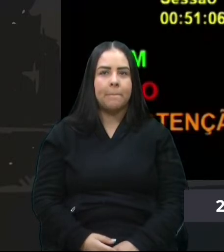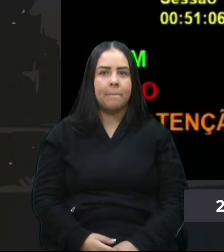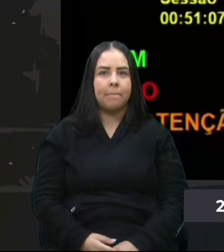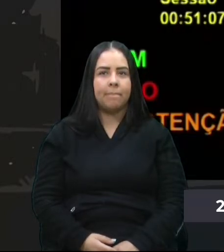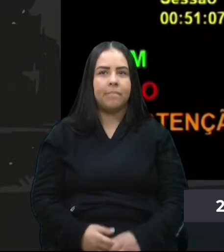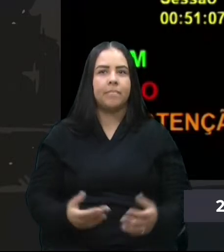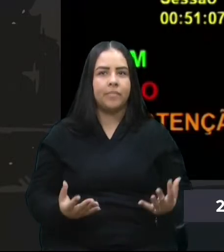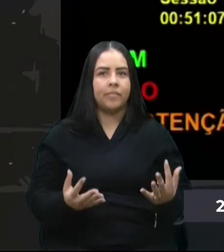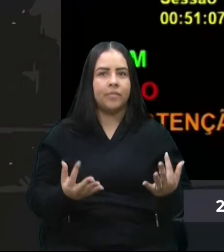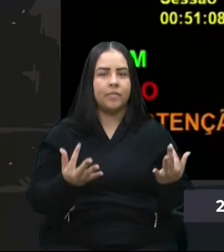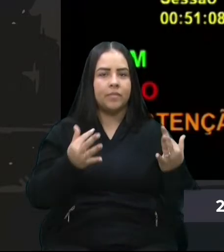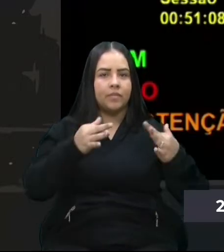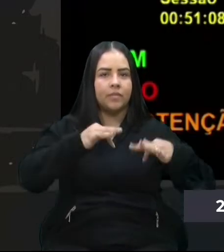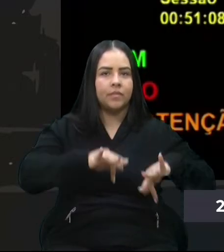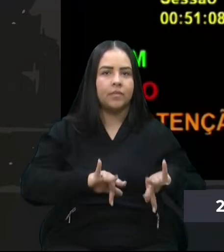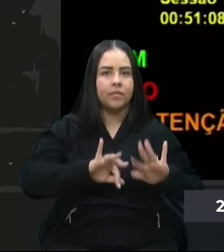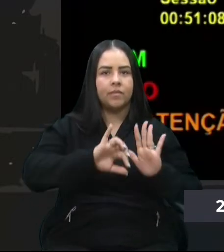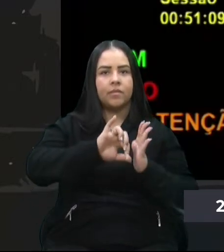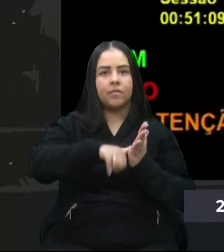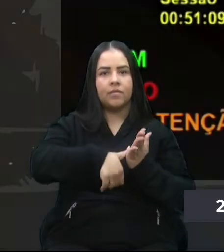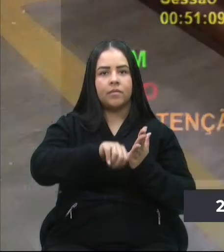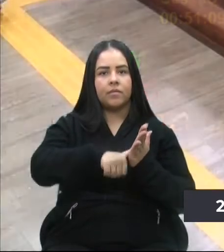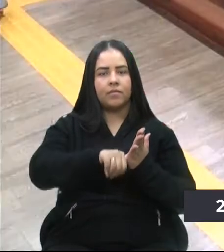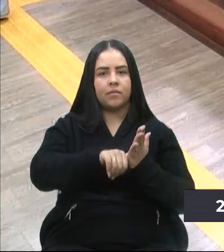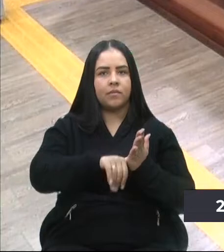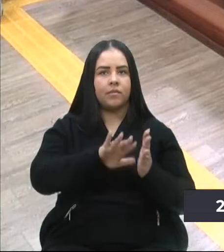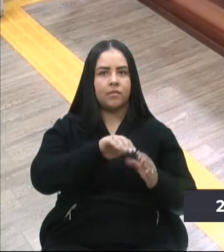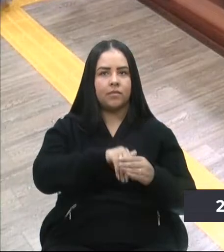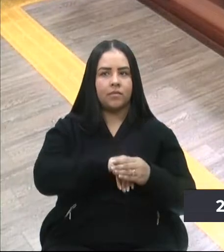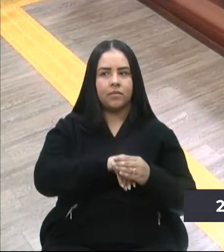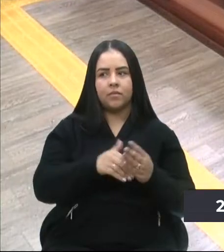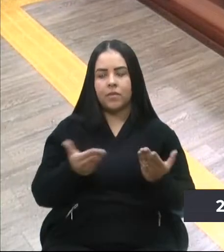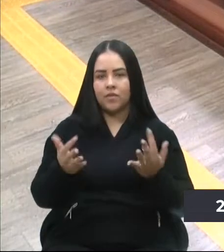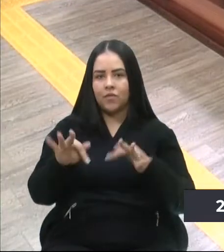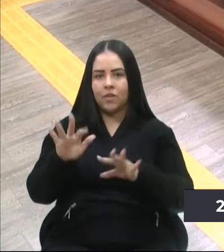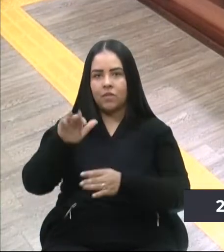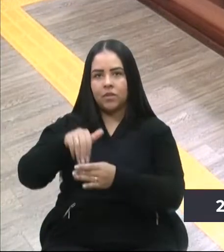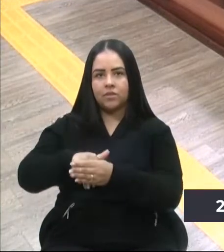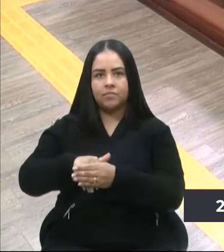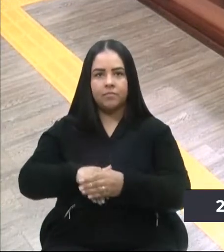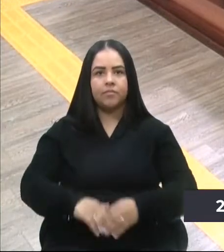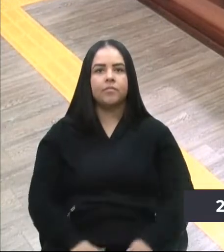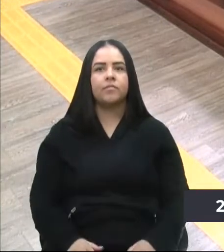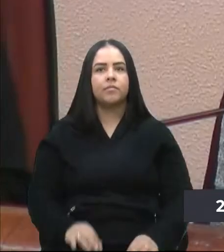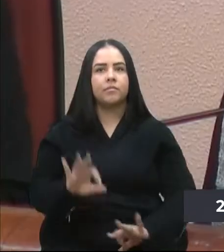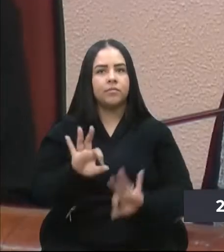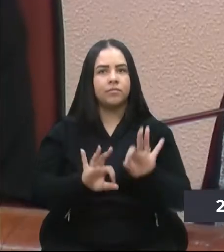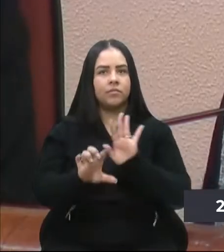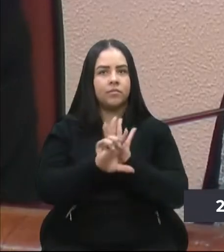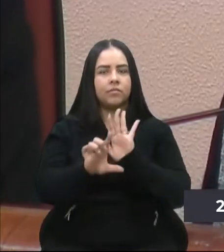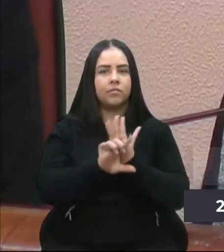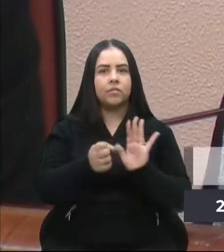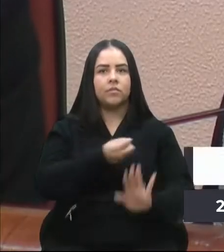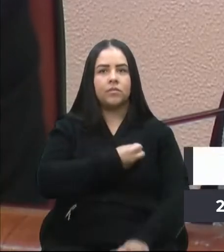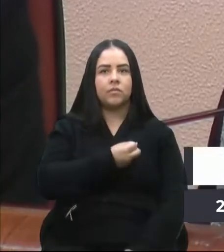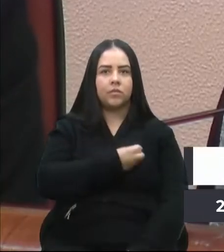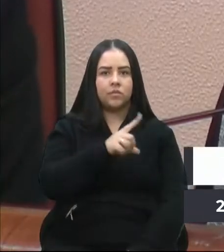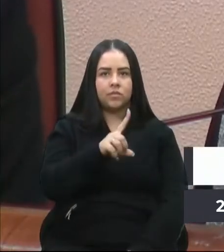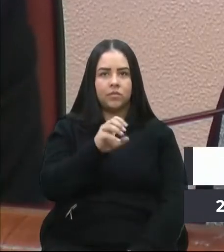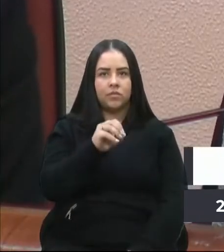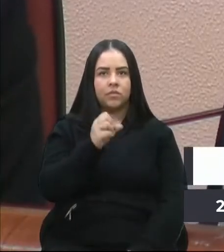Encerrado o registro dos votos. Encerrada a votação. O projeto de lei número 108